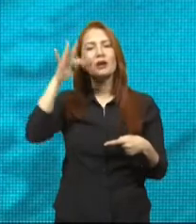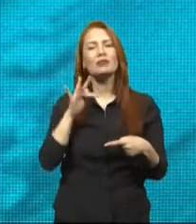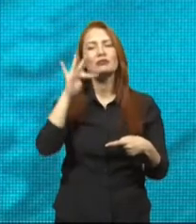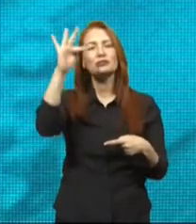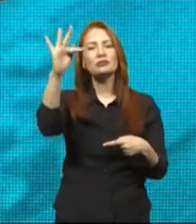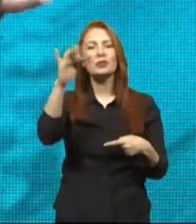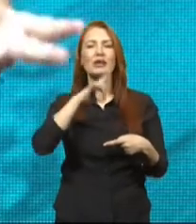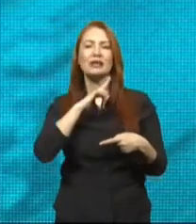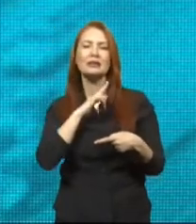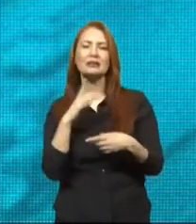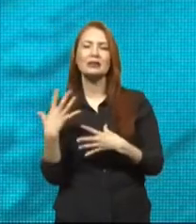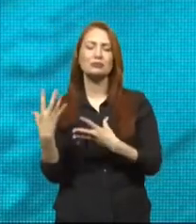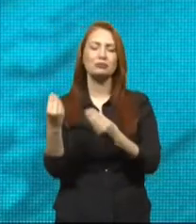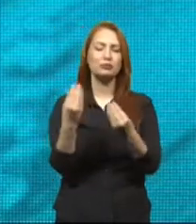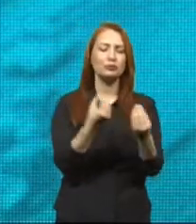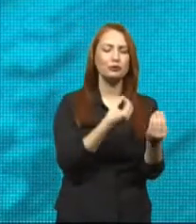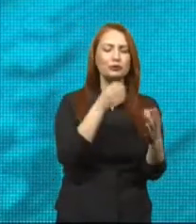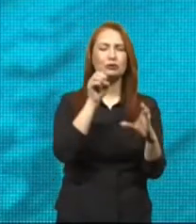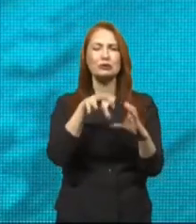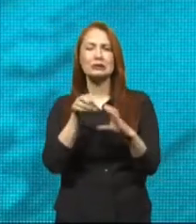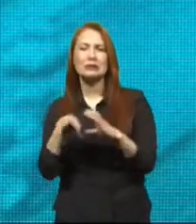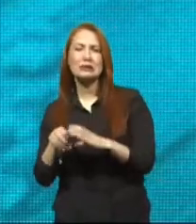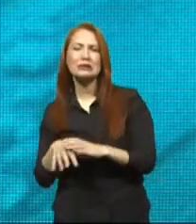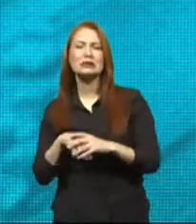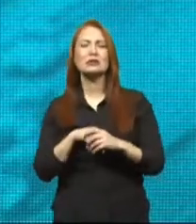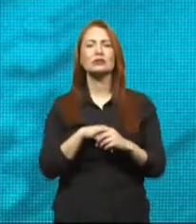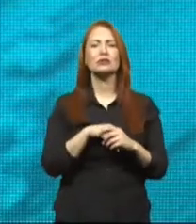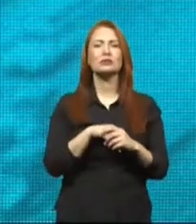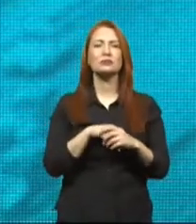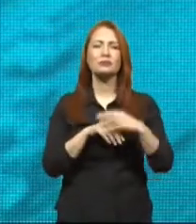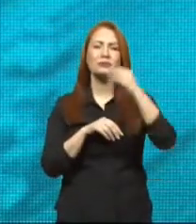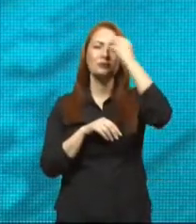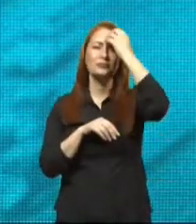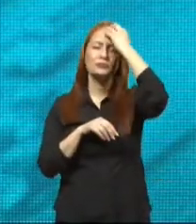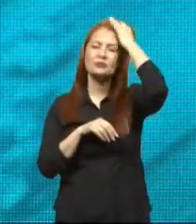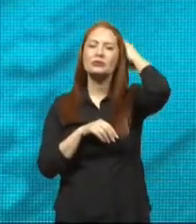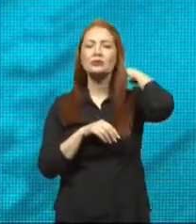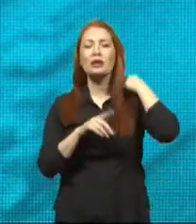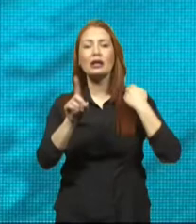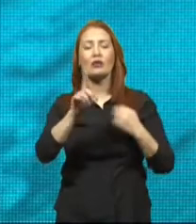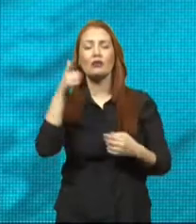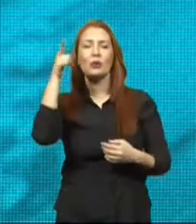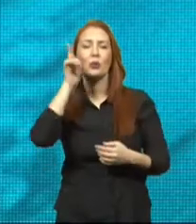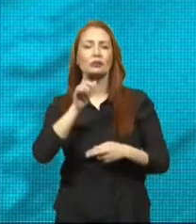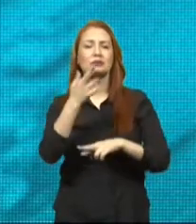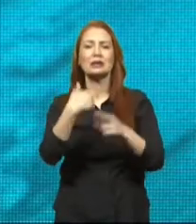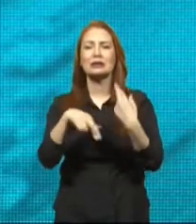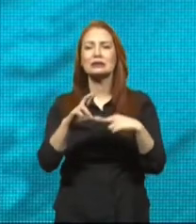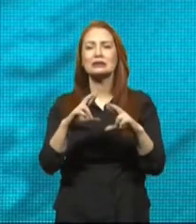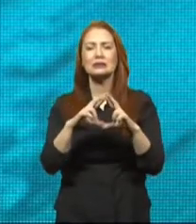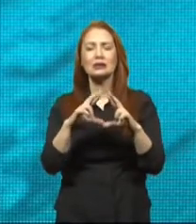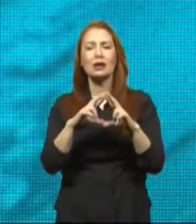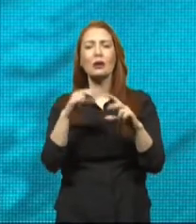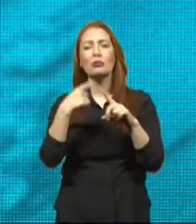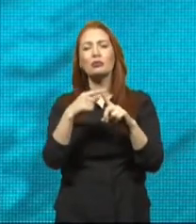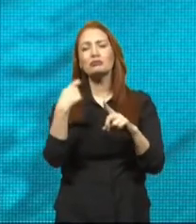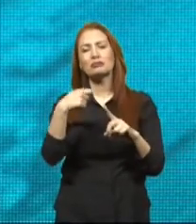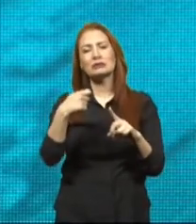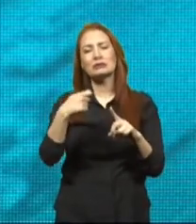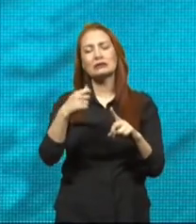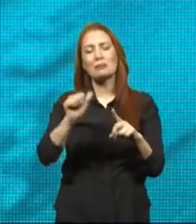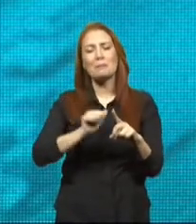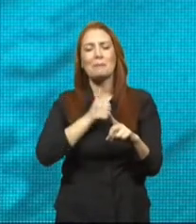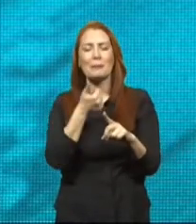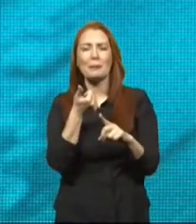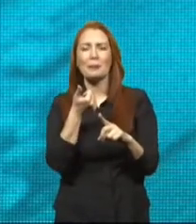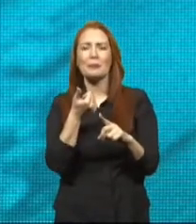ter muito resíduo não reciclado, mesmo que ele ainda seja reciclável, né? Que a cadeia ainda precisa melhorar muito. E não só de